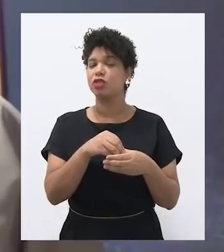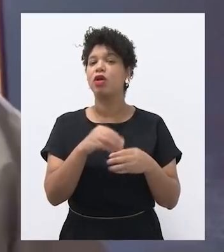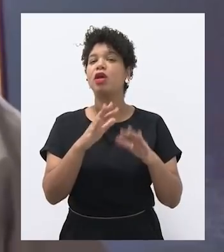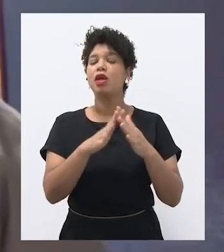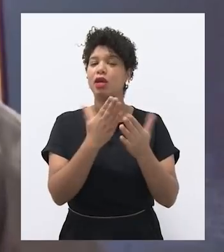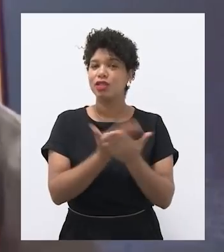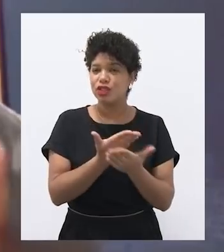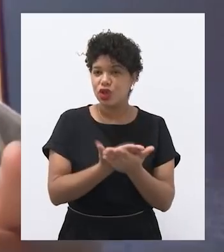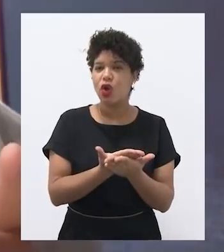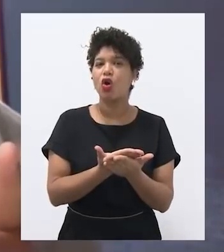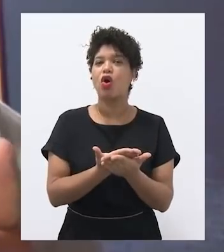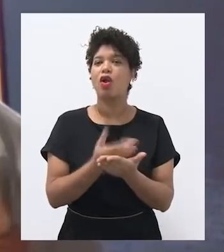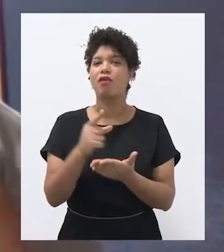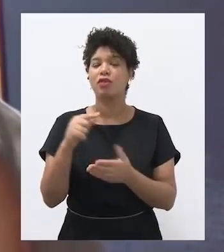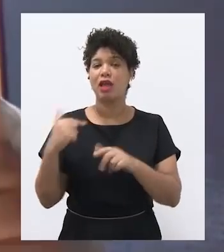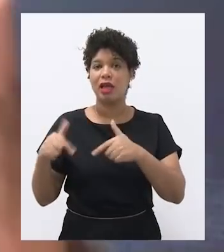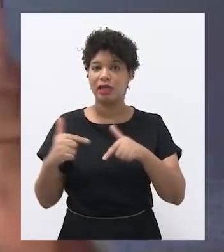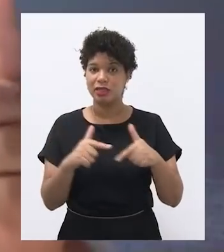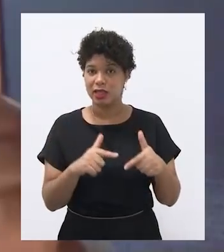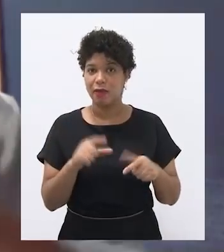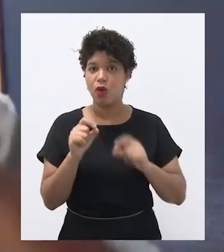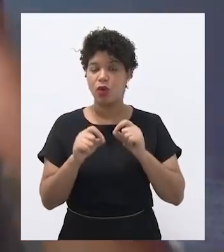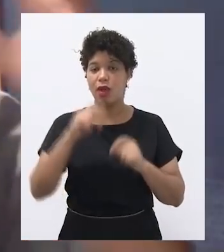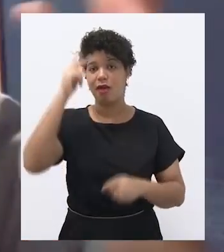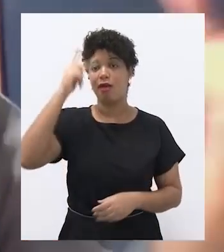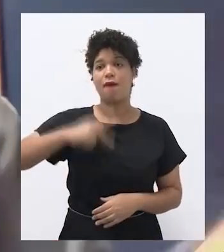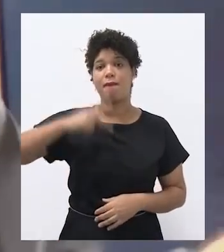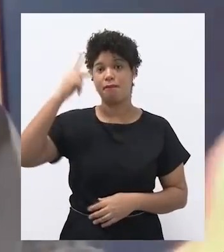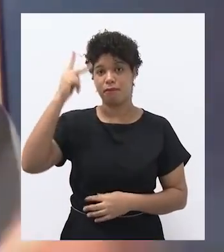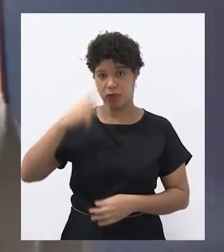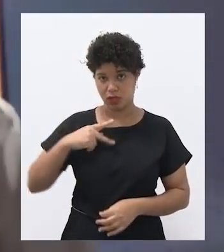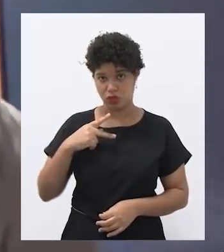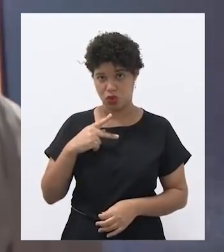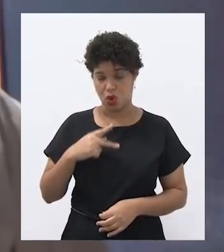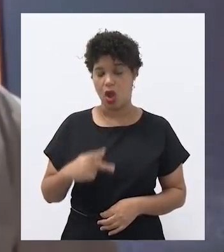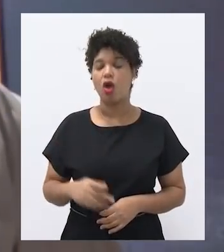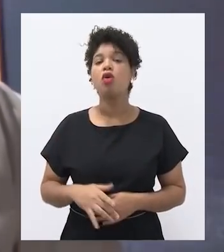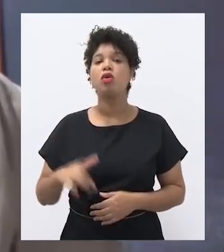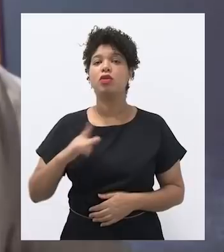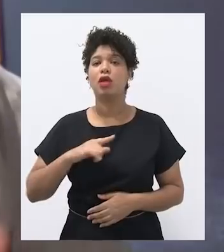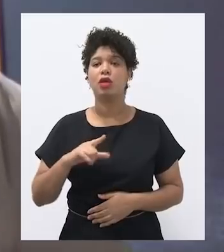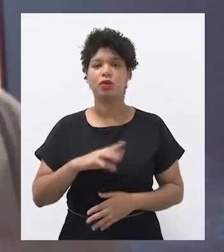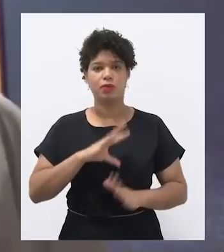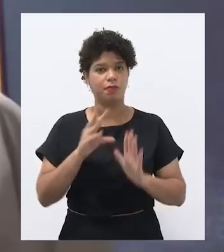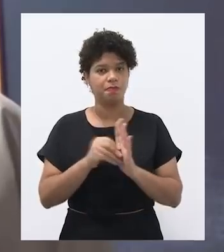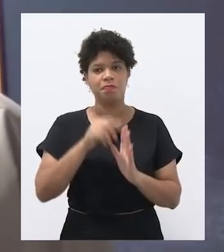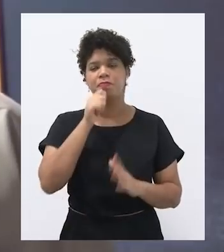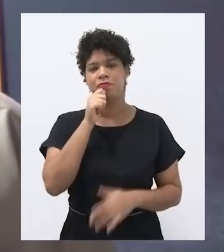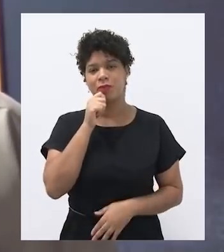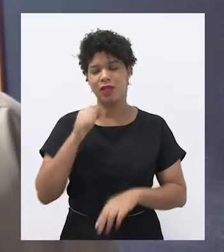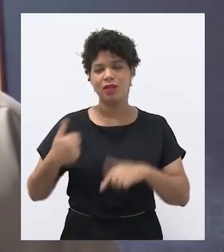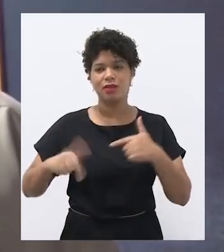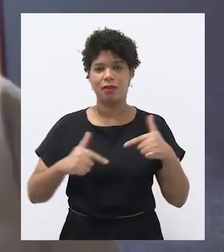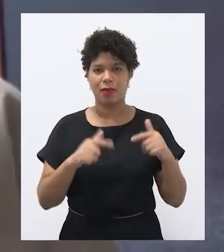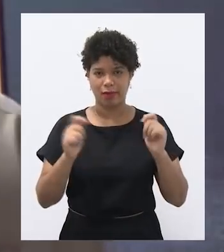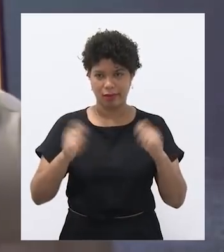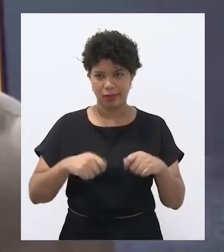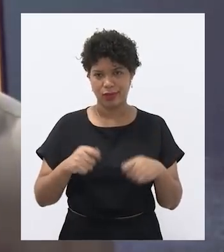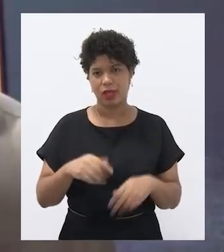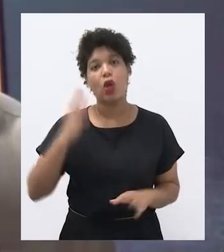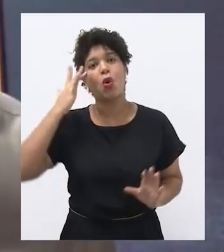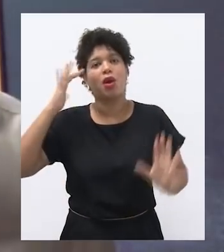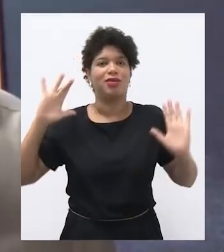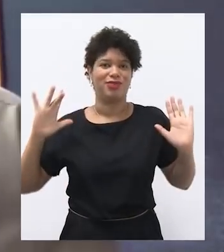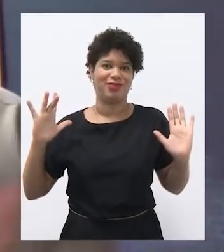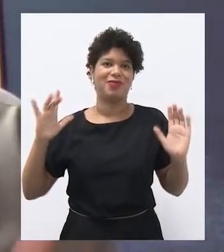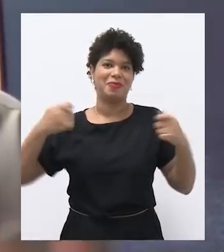escolas, em que aí você trabalha o nível do indivíduo e não do todo, esse trabalho seja feito. Ou pelo menos deveria